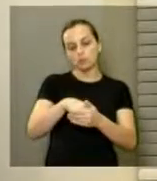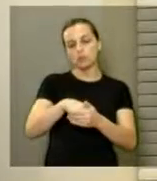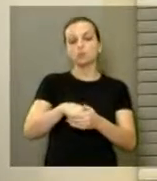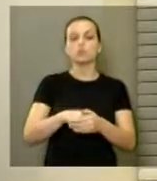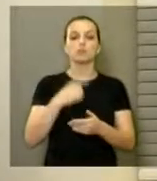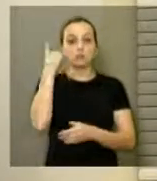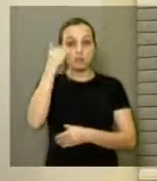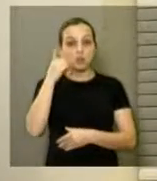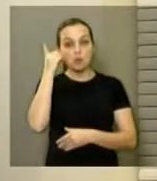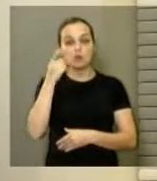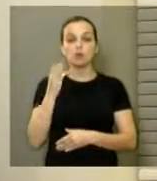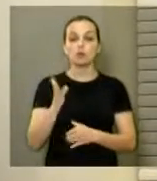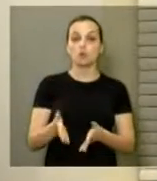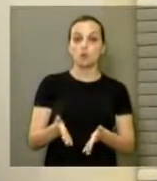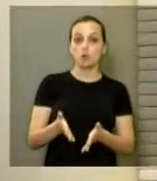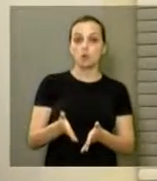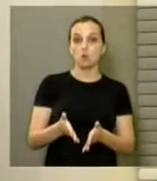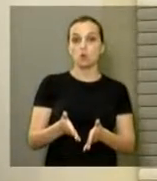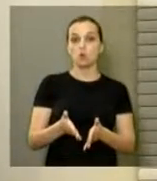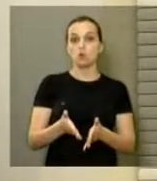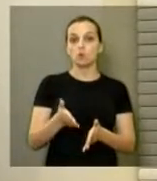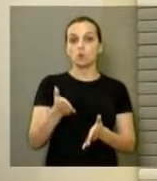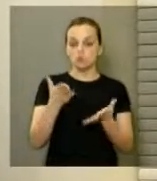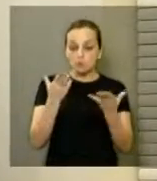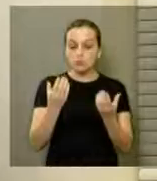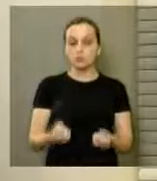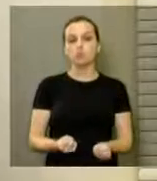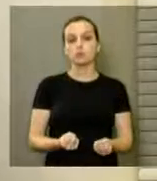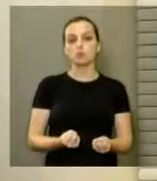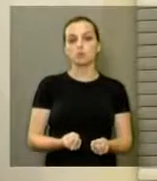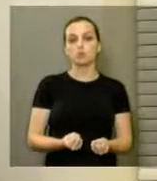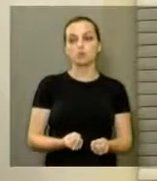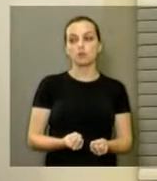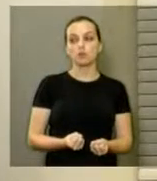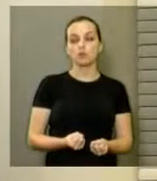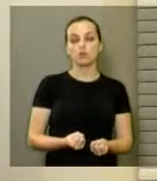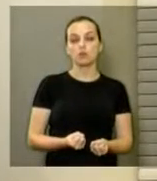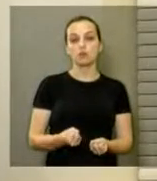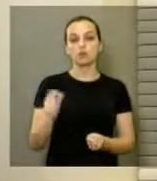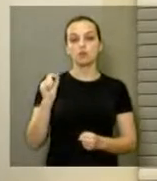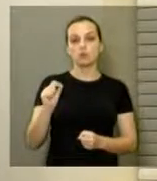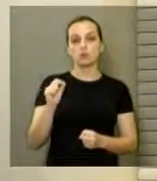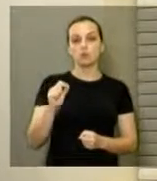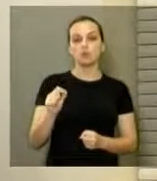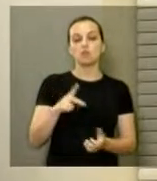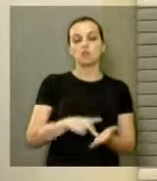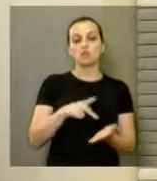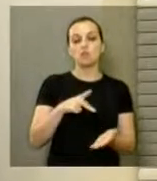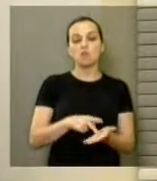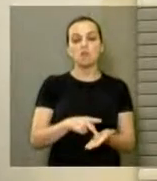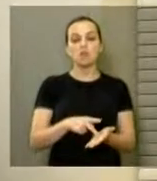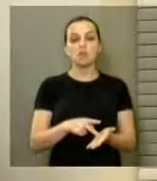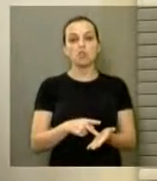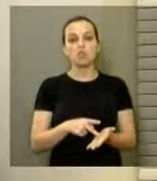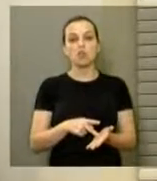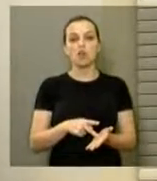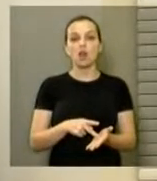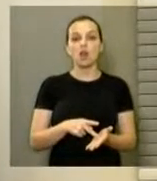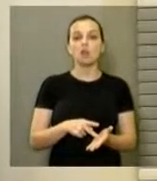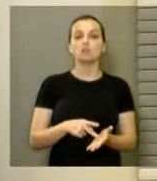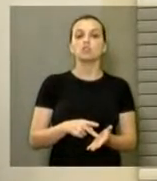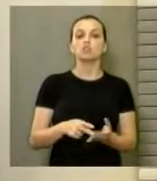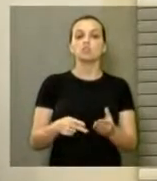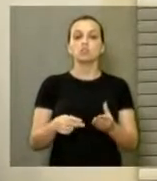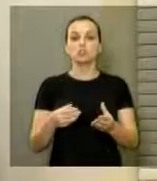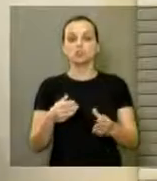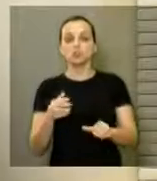hoje a chance de assumirem cargos, está nessa verdadeira troca-troca de favores,